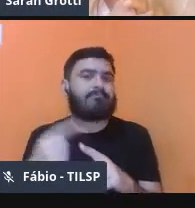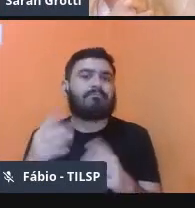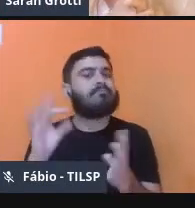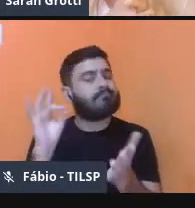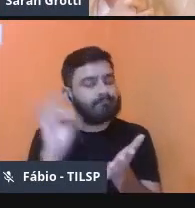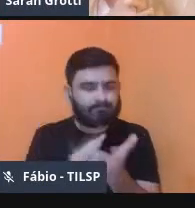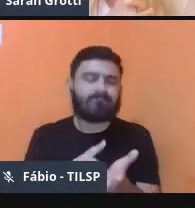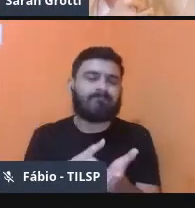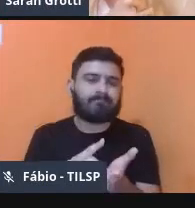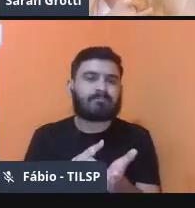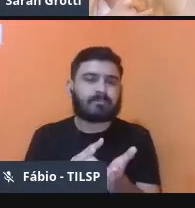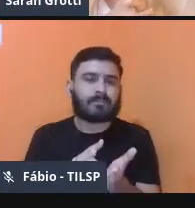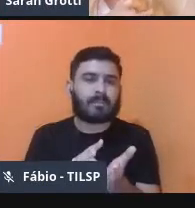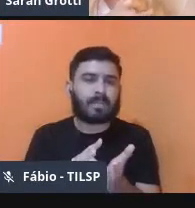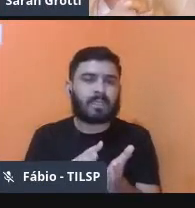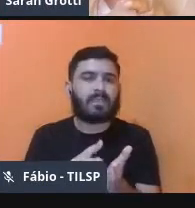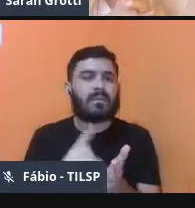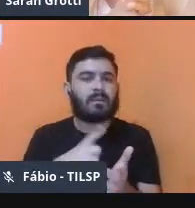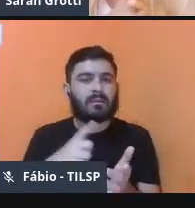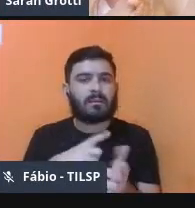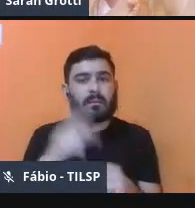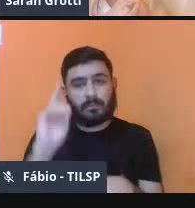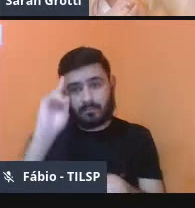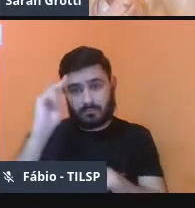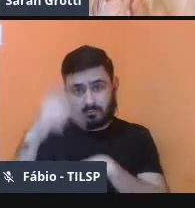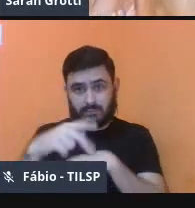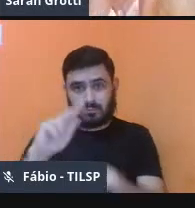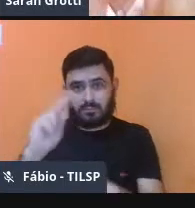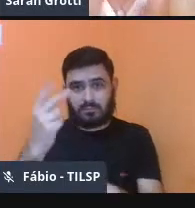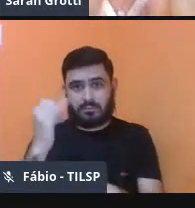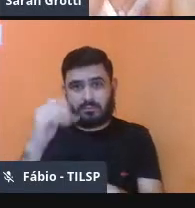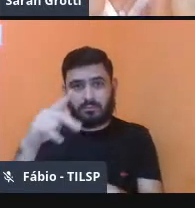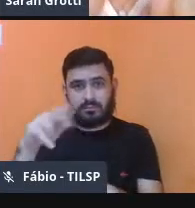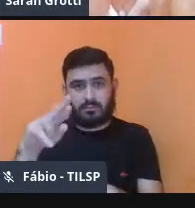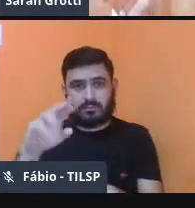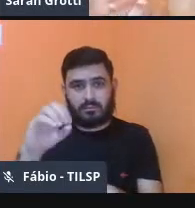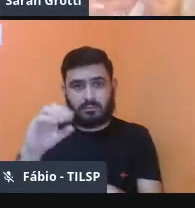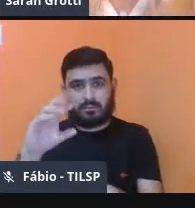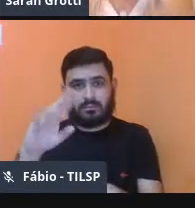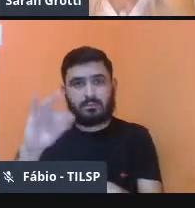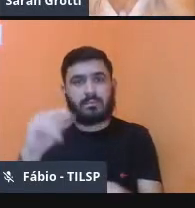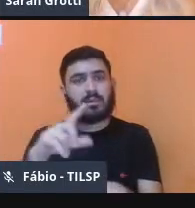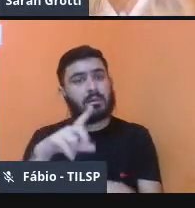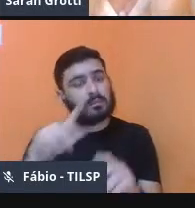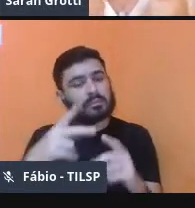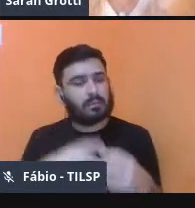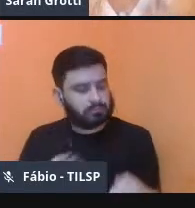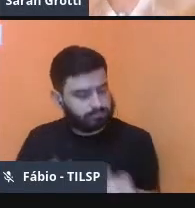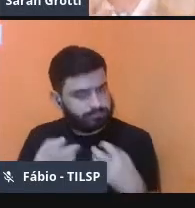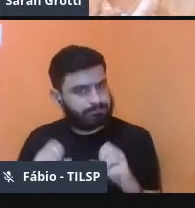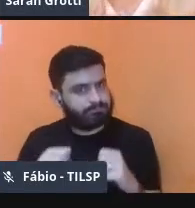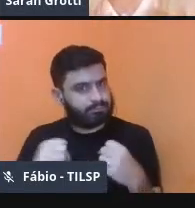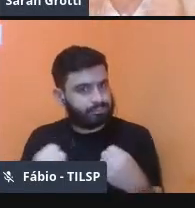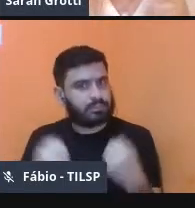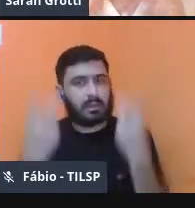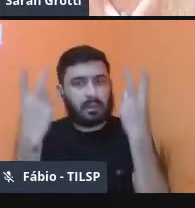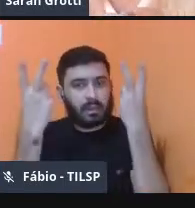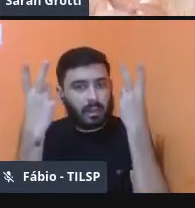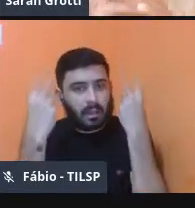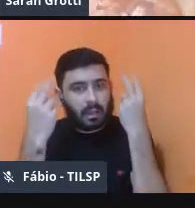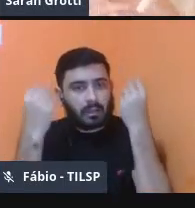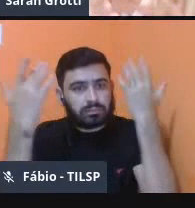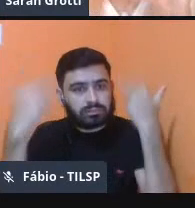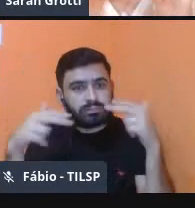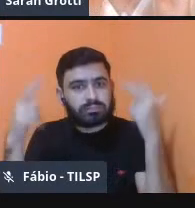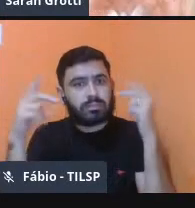verdade. De Hipócrates, né? Tuas forças naturais, as que estão dentro de ti, são as